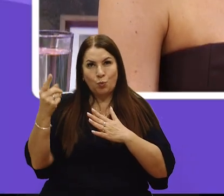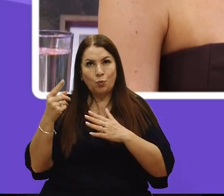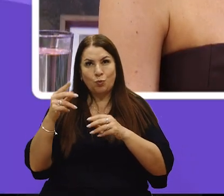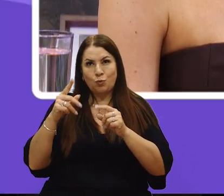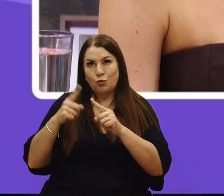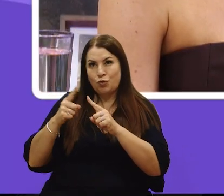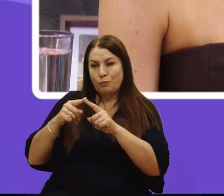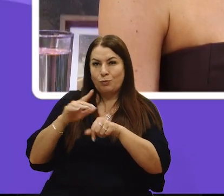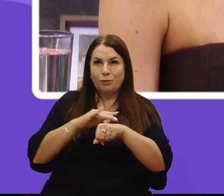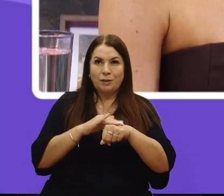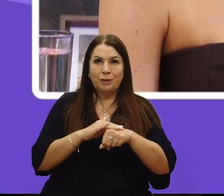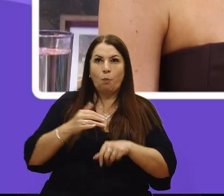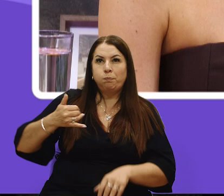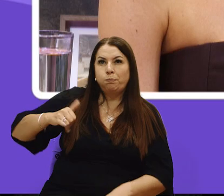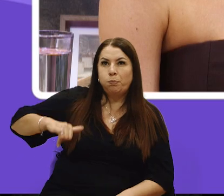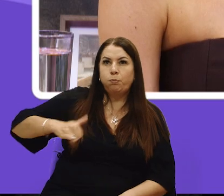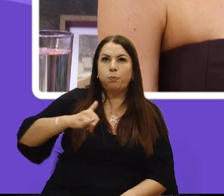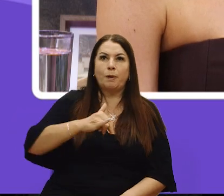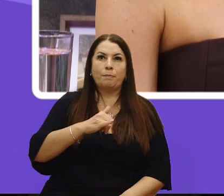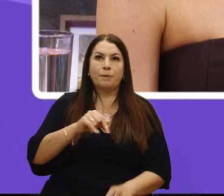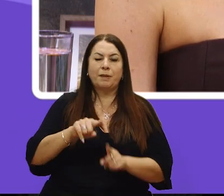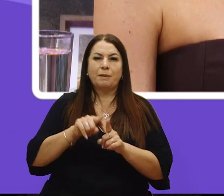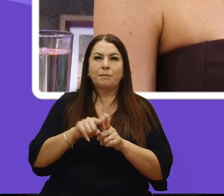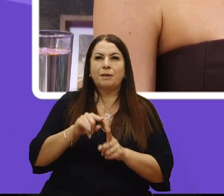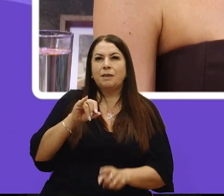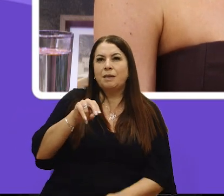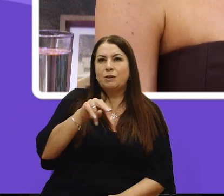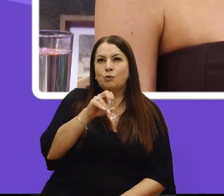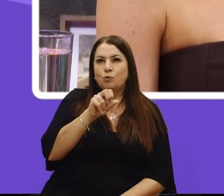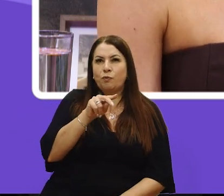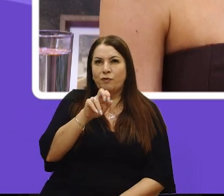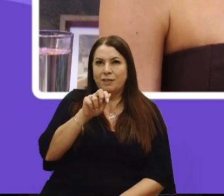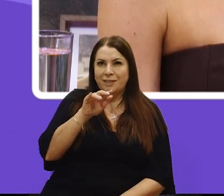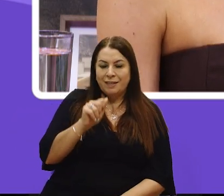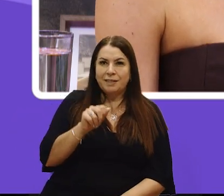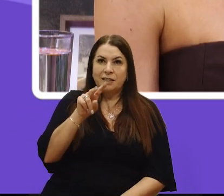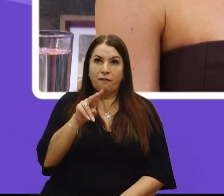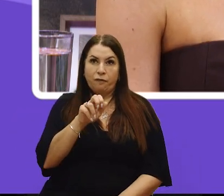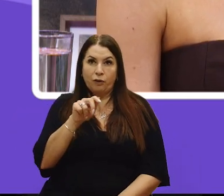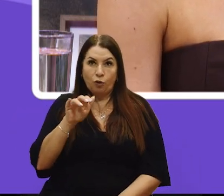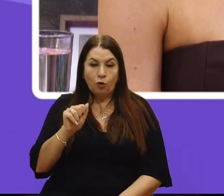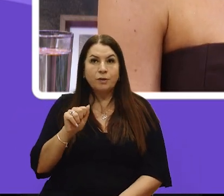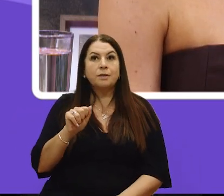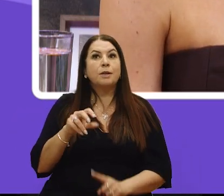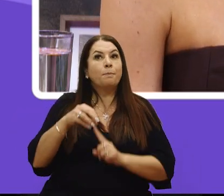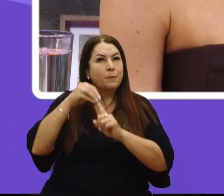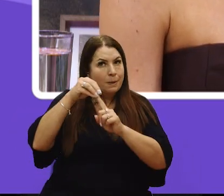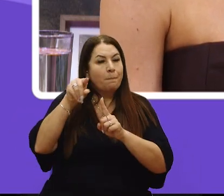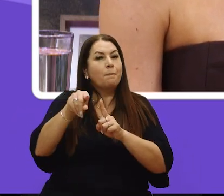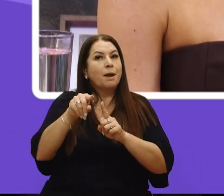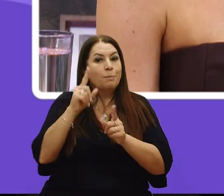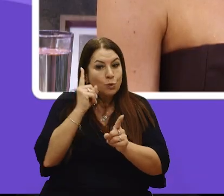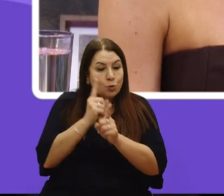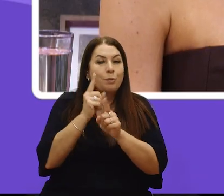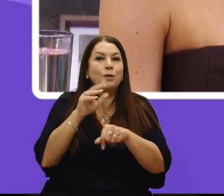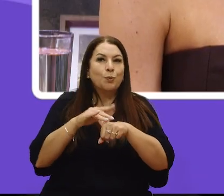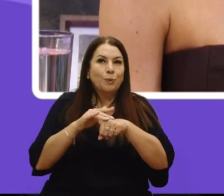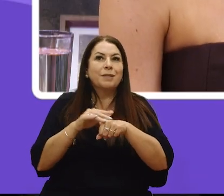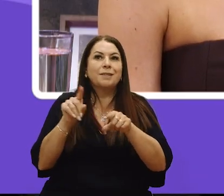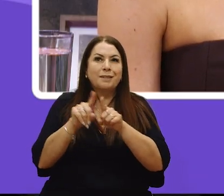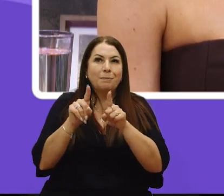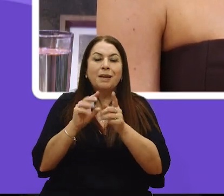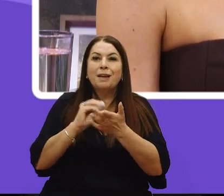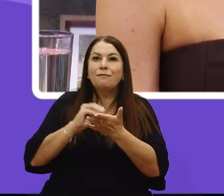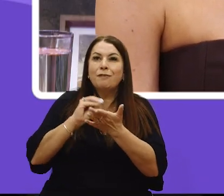exame clínico, como é que é identificado? Hoje a gente ainda não tem nenhum exame característico que vá identificar, que vá diagnosticar o